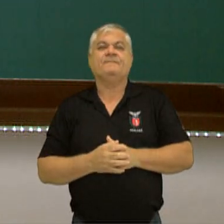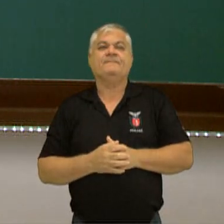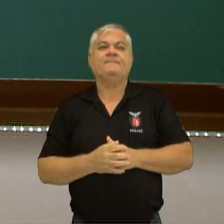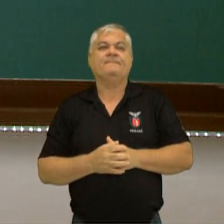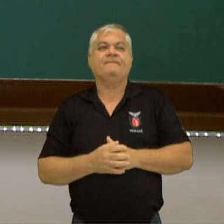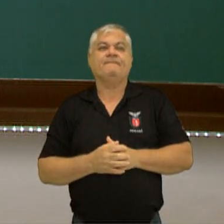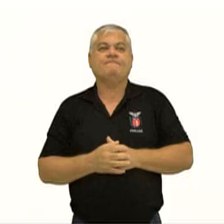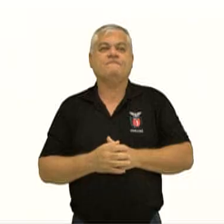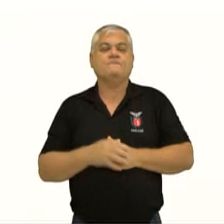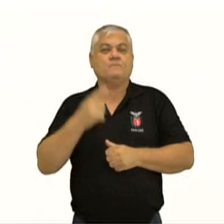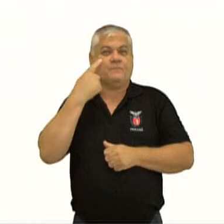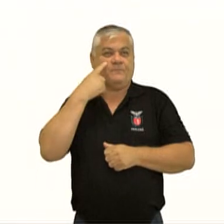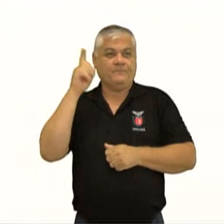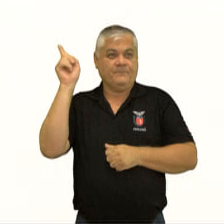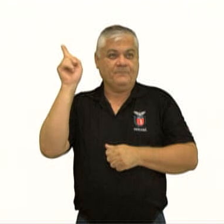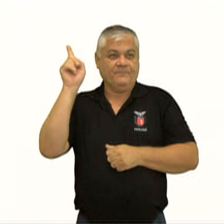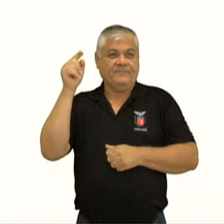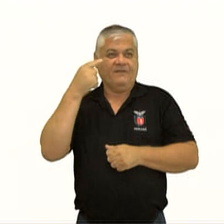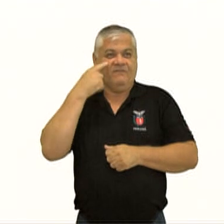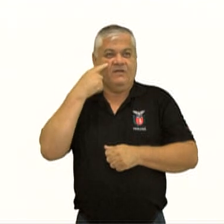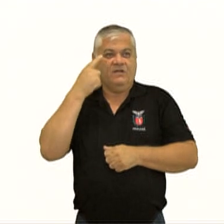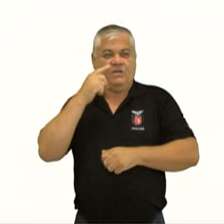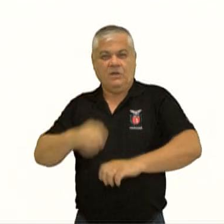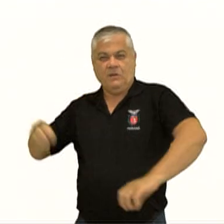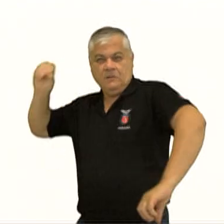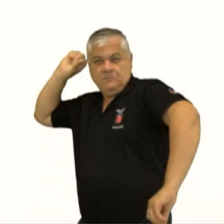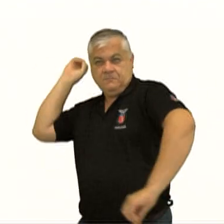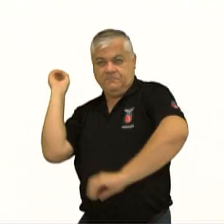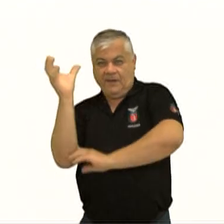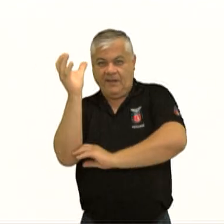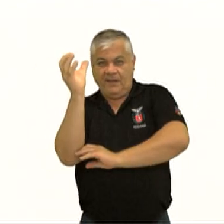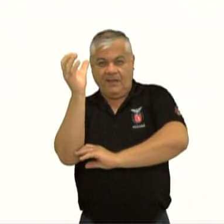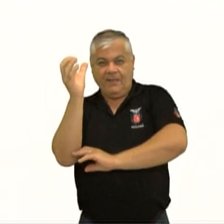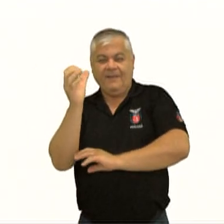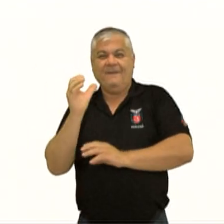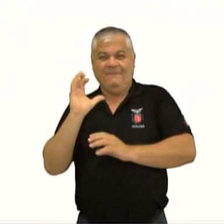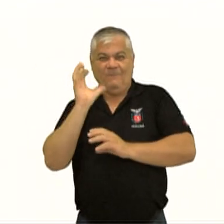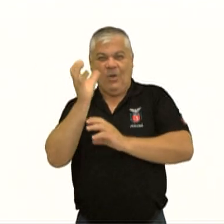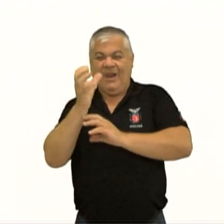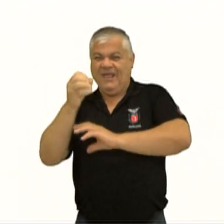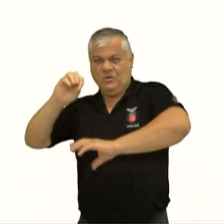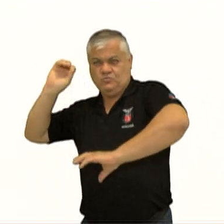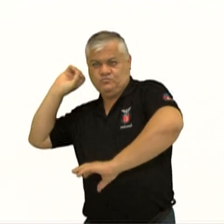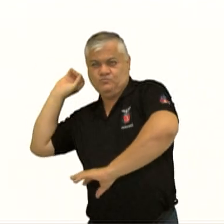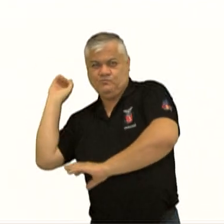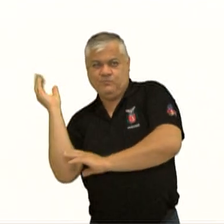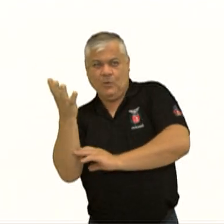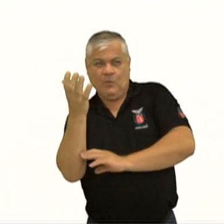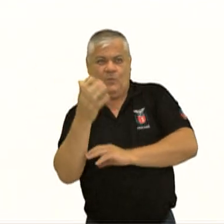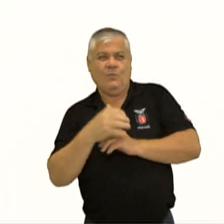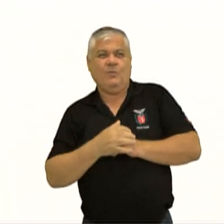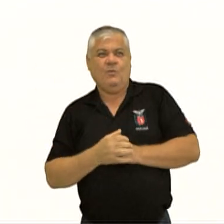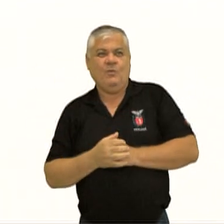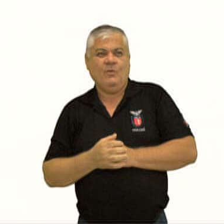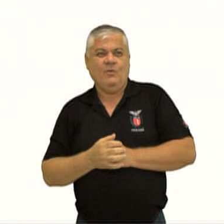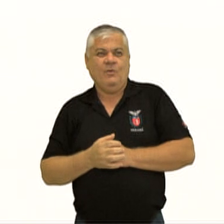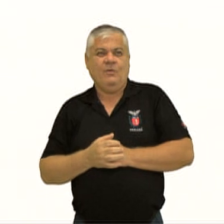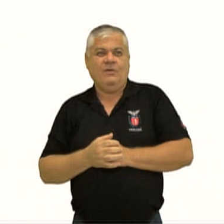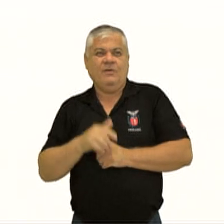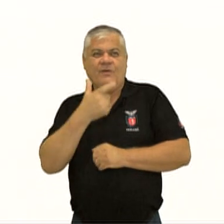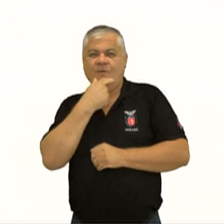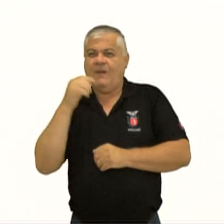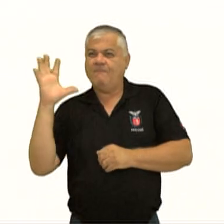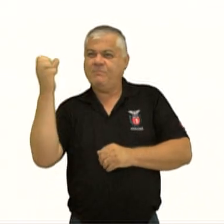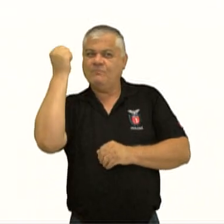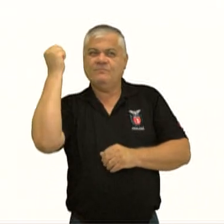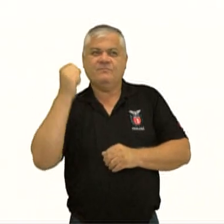Aqui uma imagem de uma rebatida. Olhem os elementos, ó. Ele lançando, catcher lá para pegar a bola e ele pega